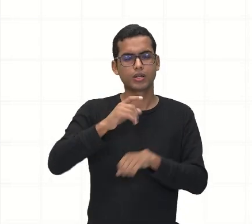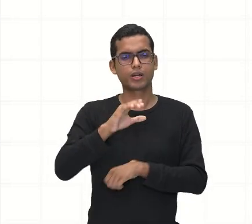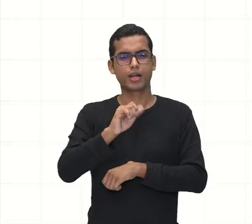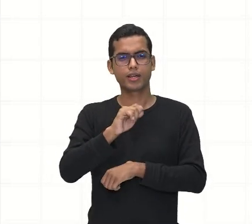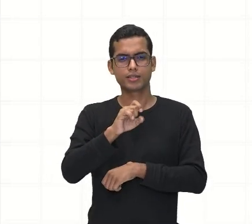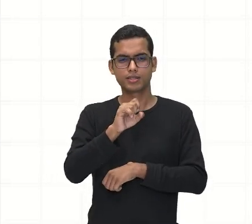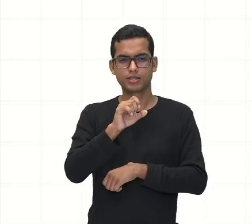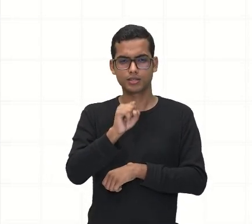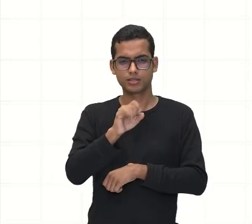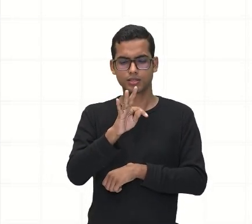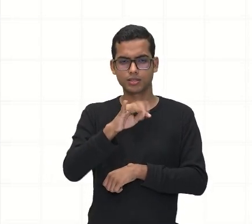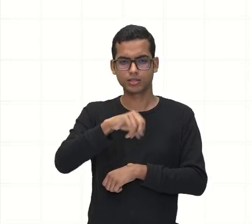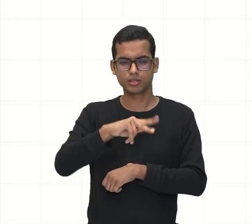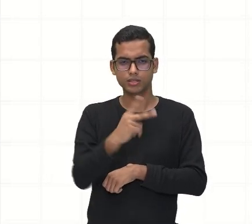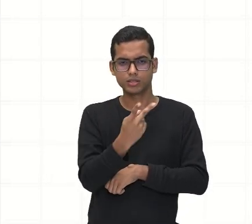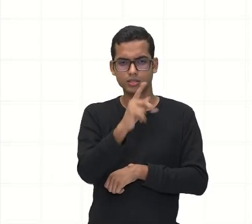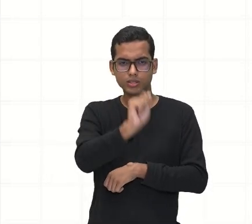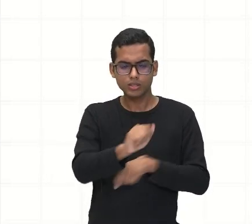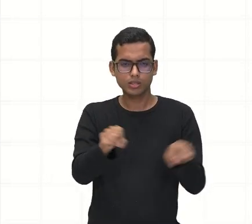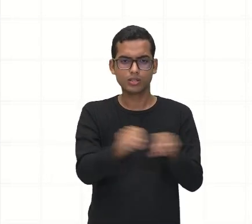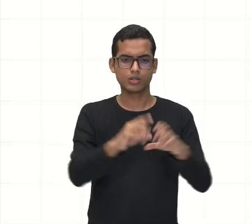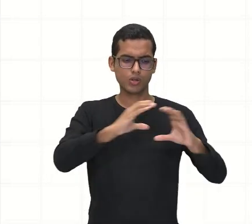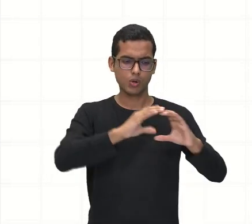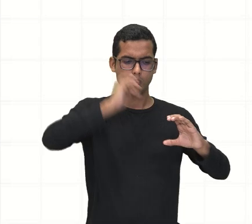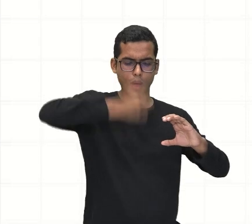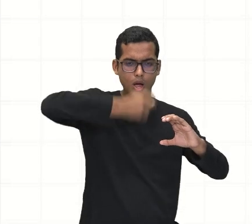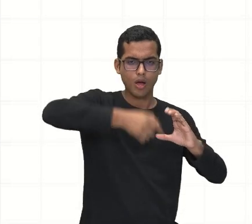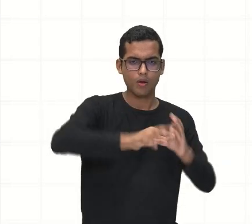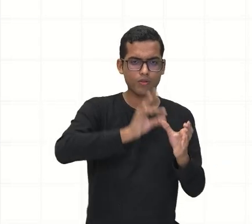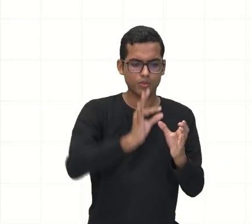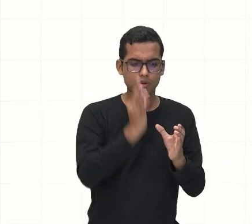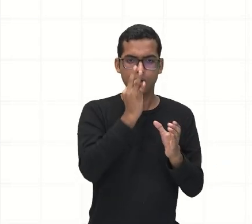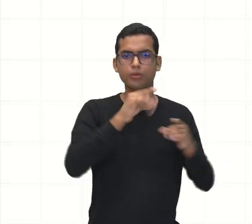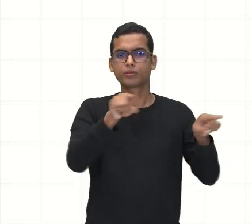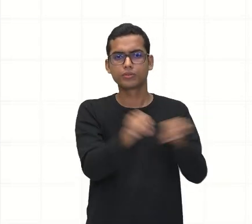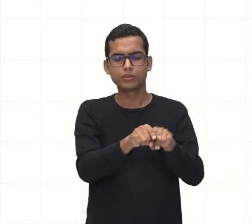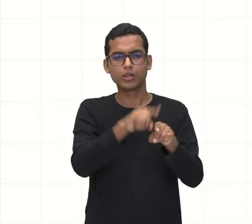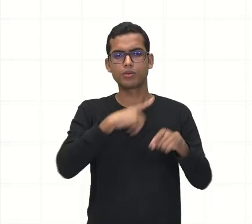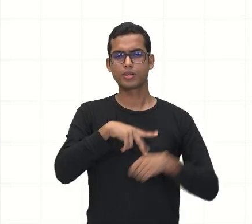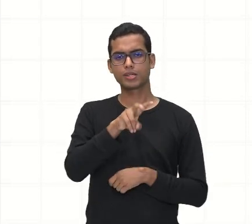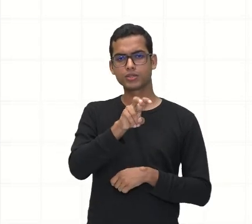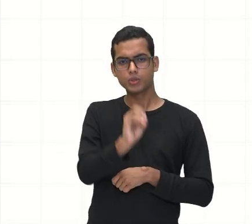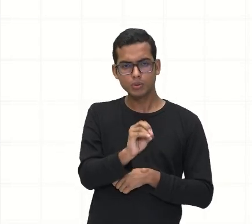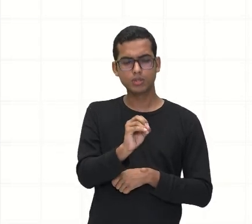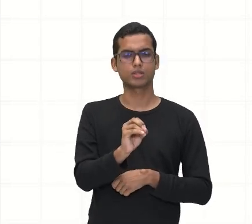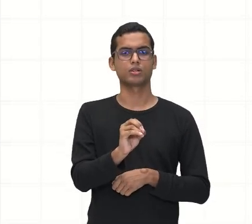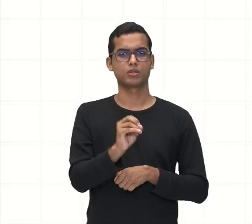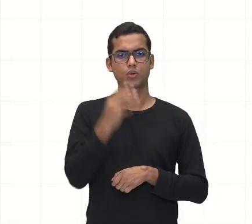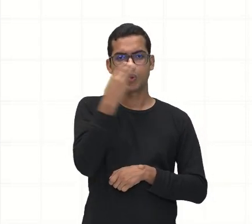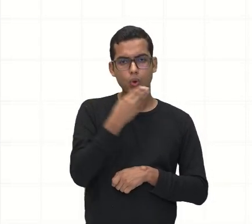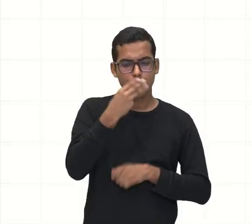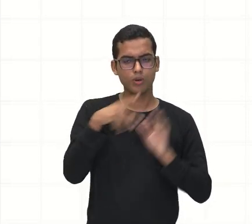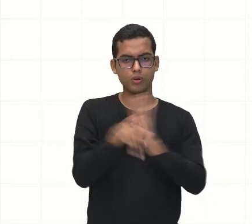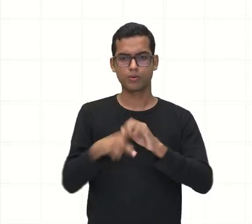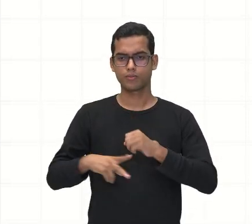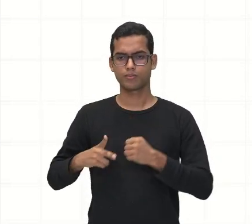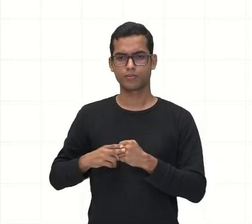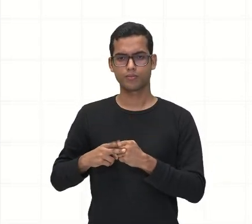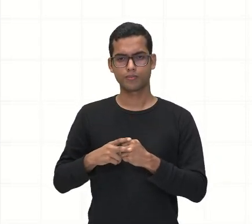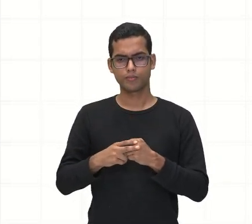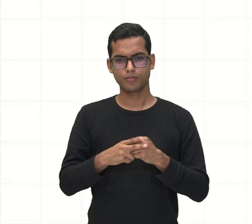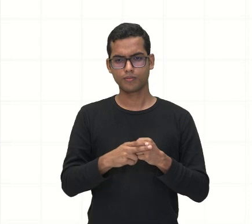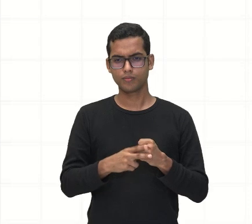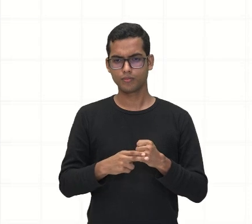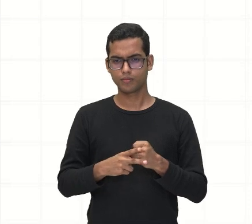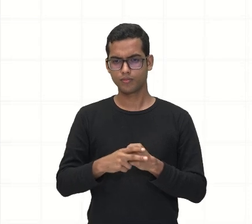quero participar. Ó. Mas enfim, vamos lá, né? Então, essa é a situação. Laura preparou doces para a festa, ela fez 4 caixas com